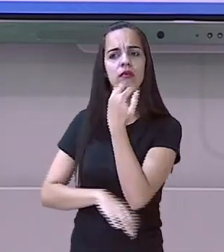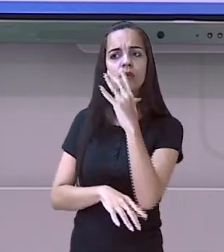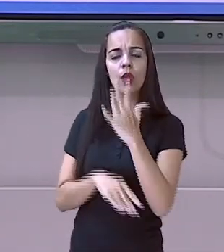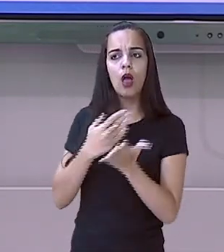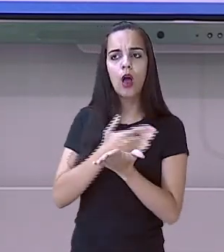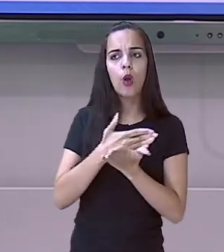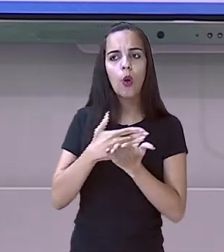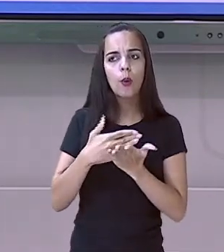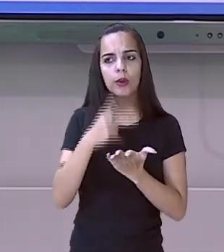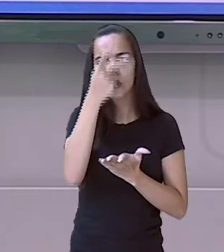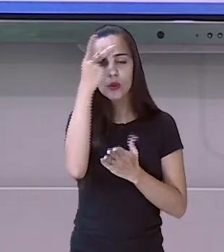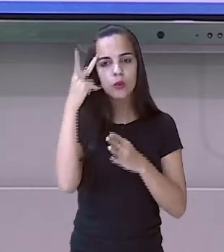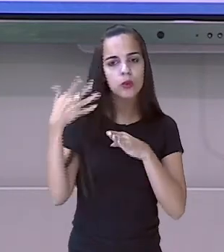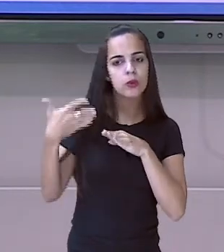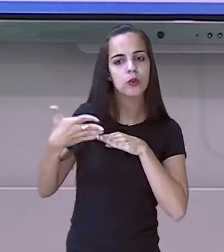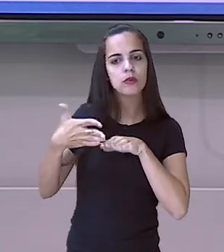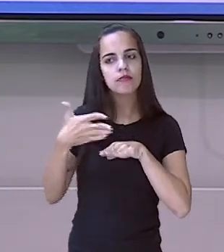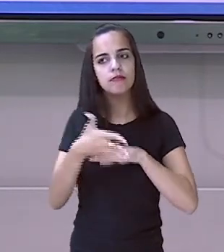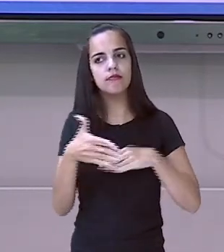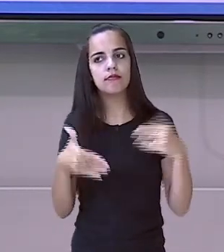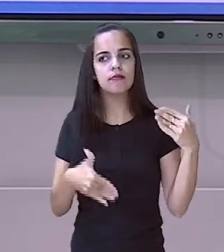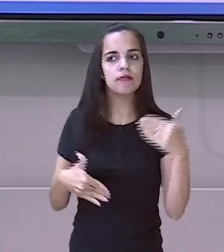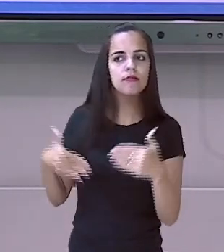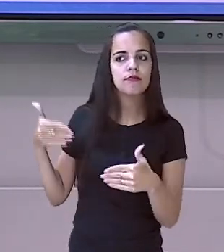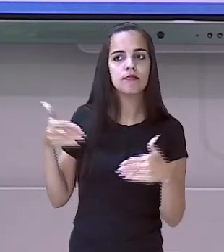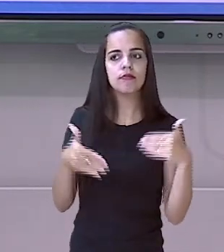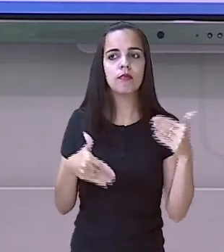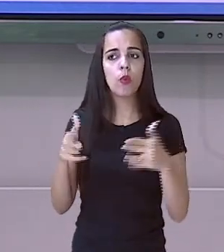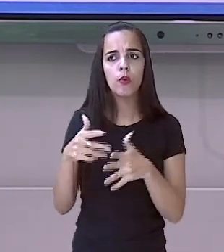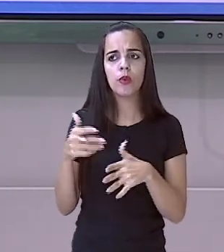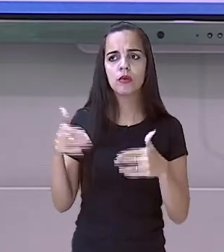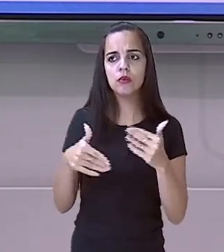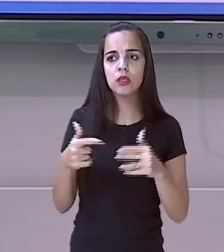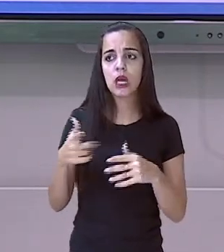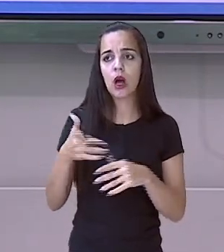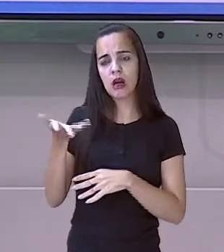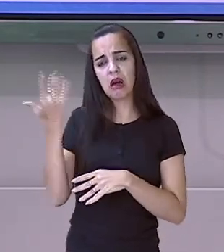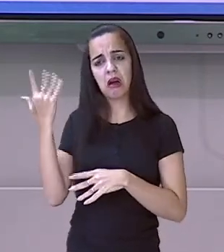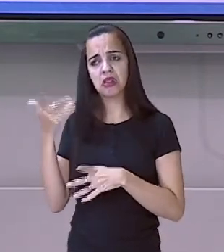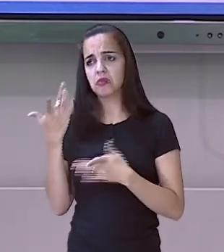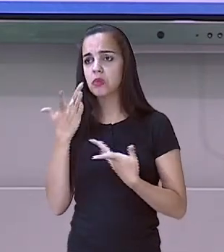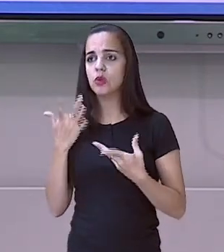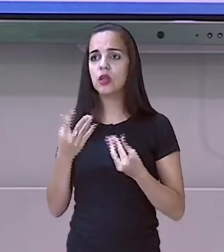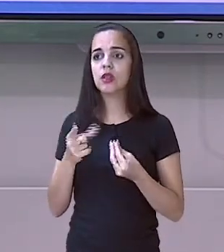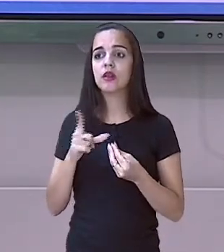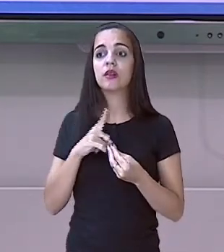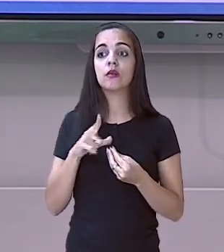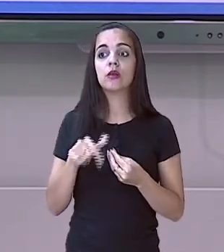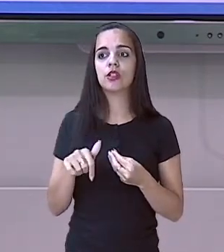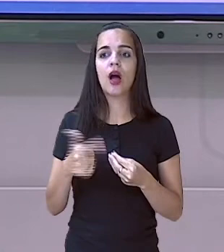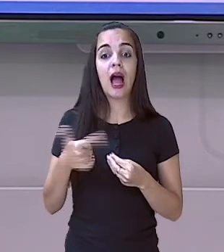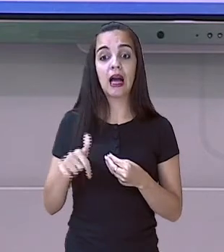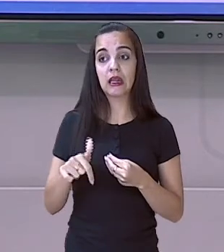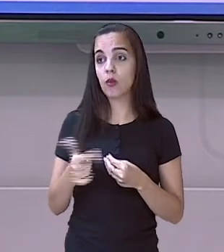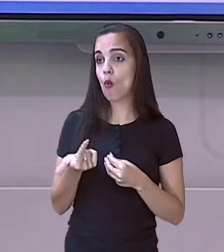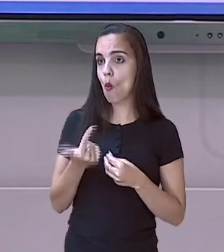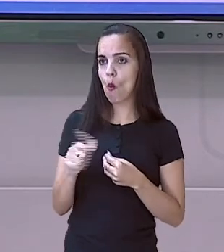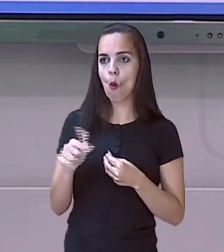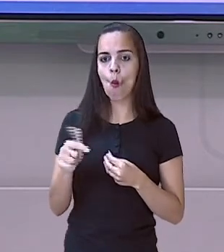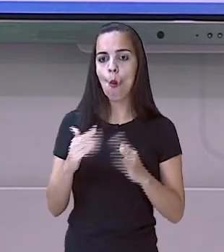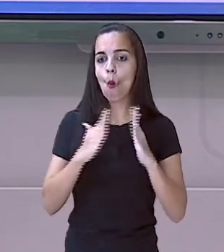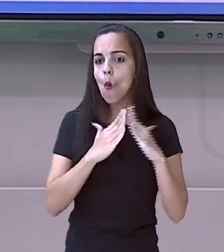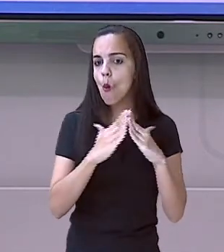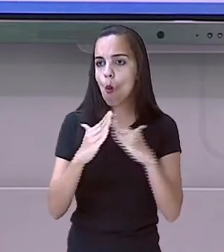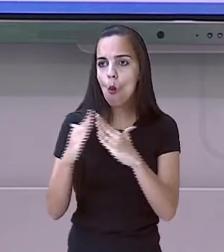então a paisagem era diferente no início, ou talvez também aqui nessa região não tinha nenhuma